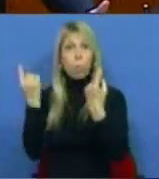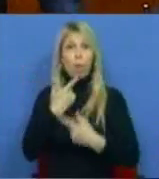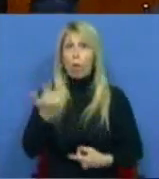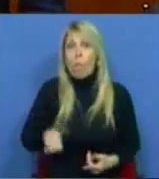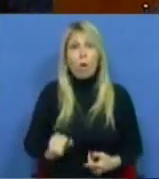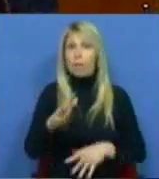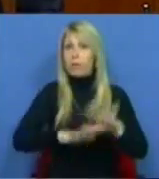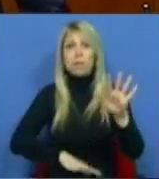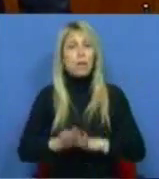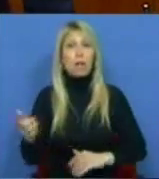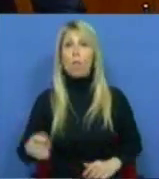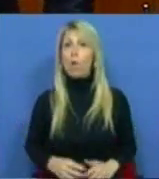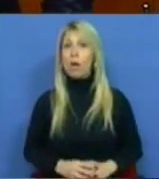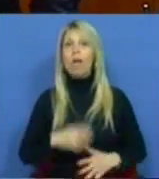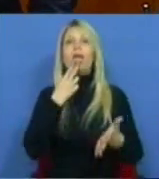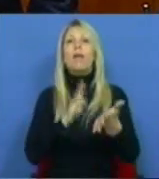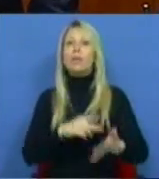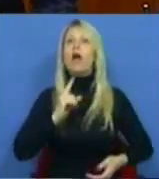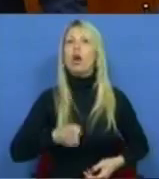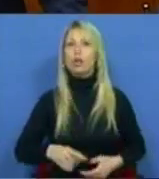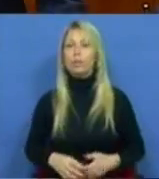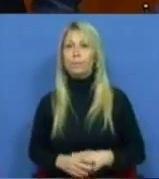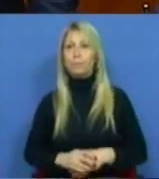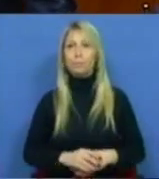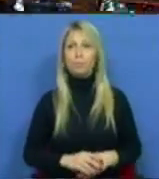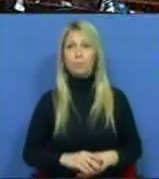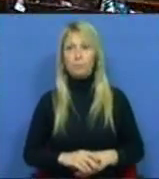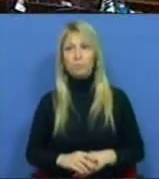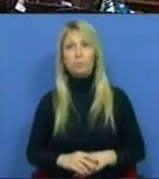fazê-lo. E a verdade é a seguinte...